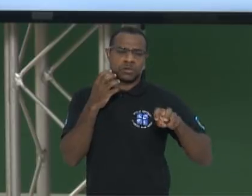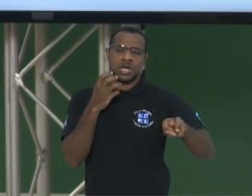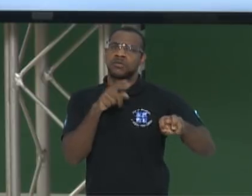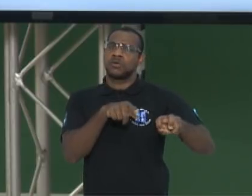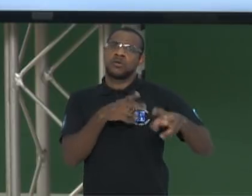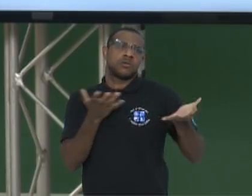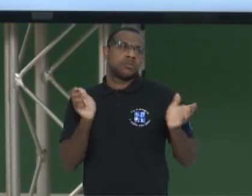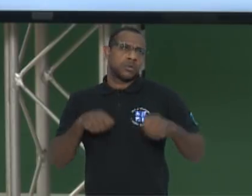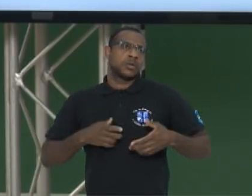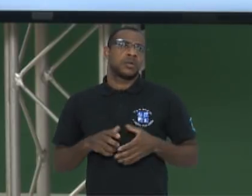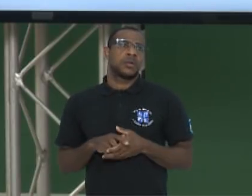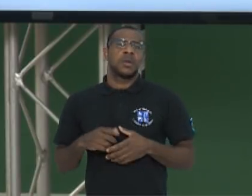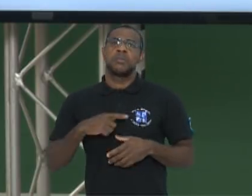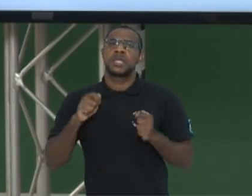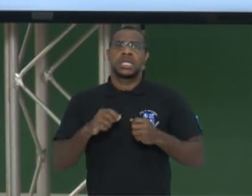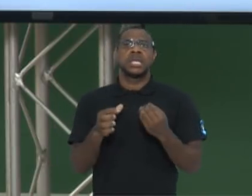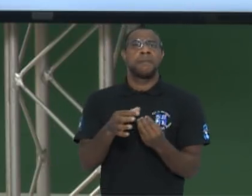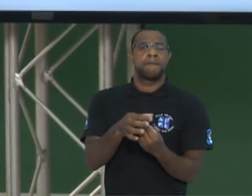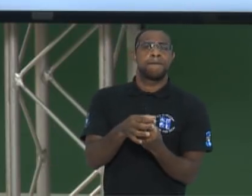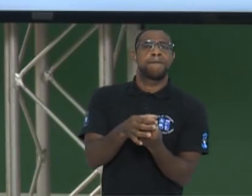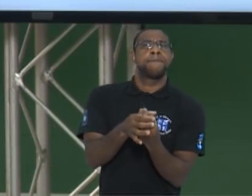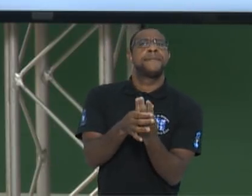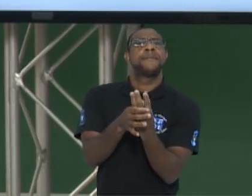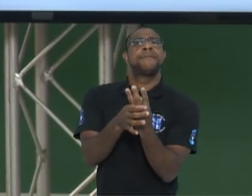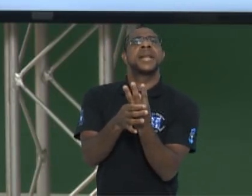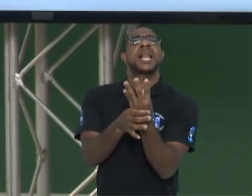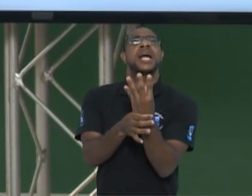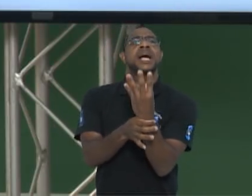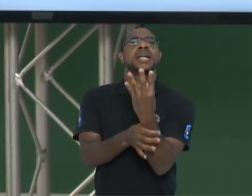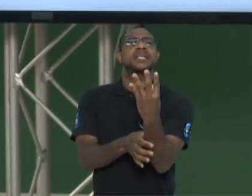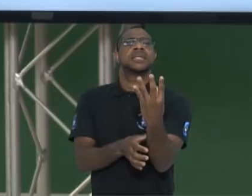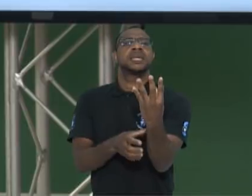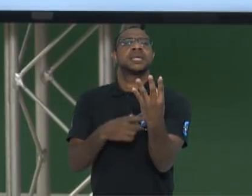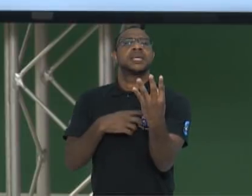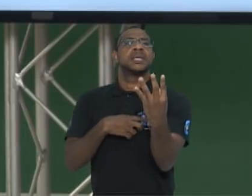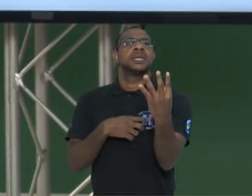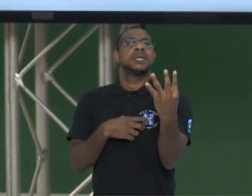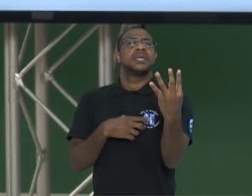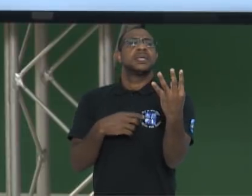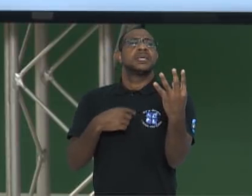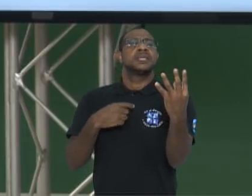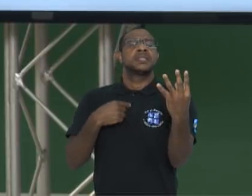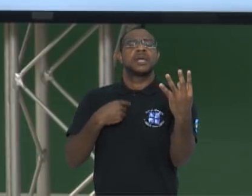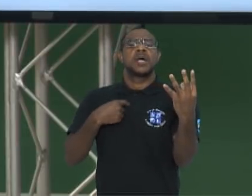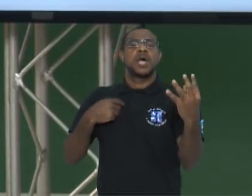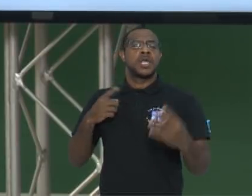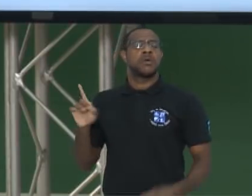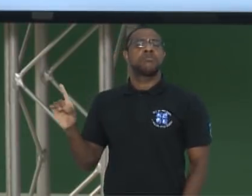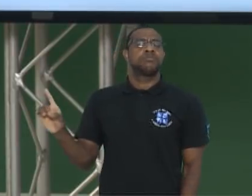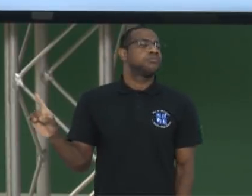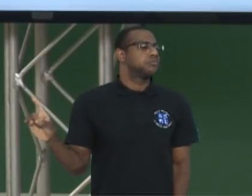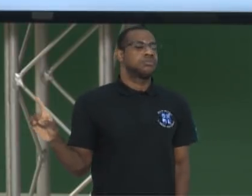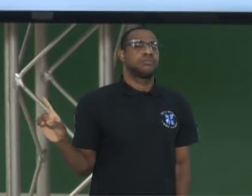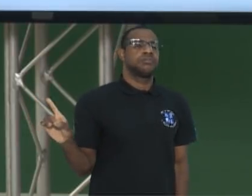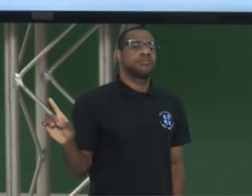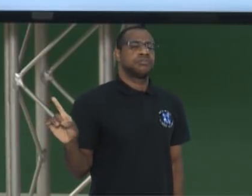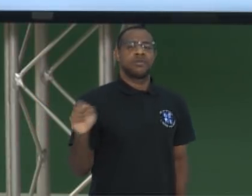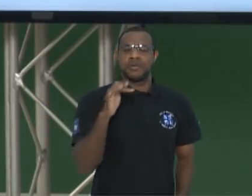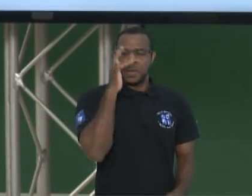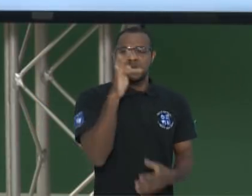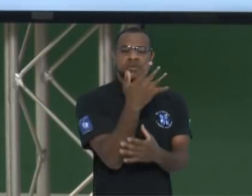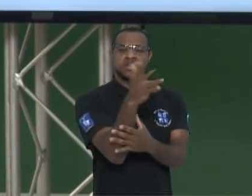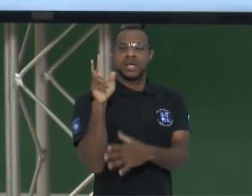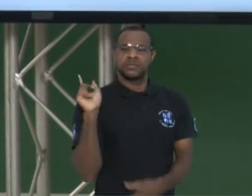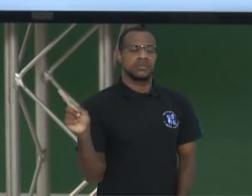esse outro pode ser uma planta. De repente, eu passo por um jardim e eu observo as flores, mas nunca me chama a